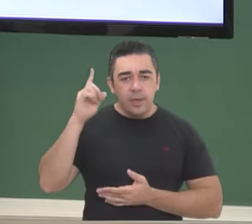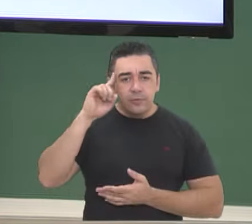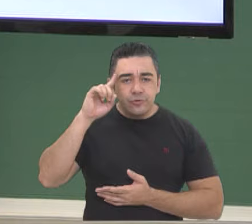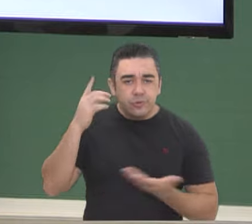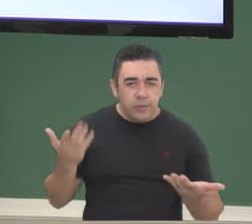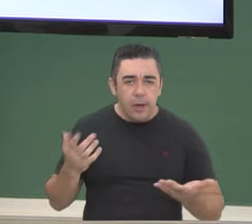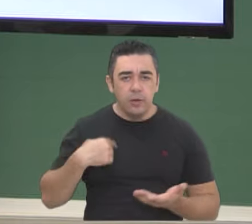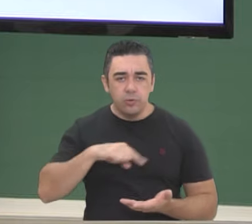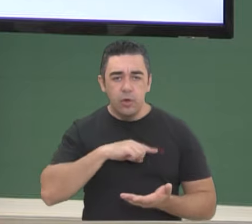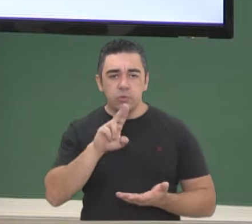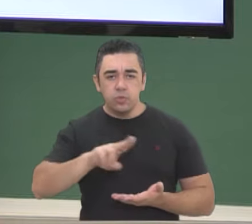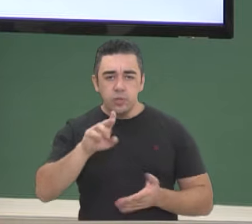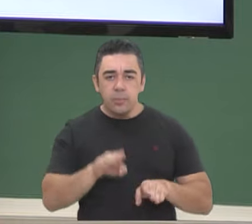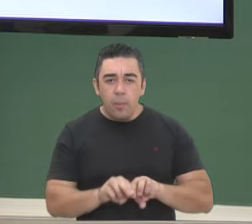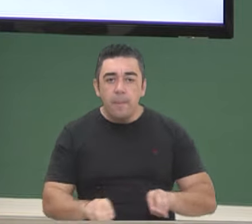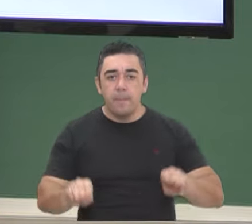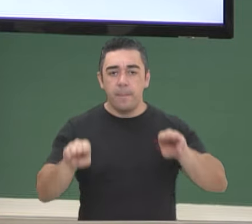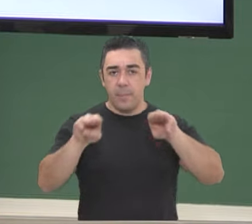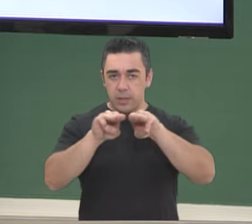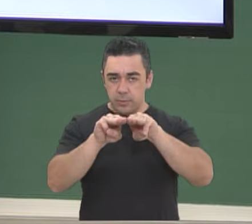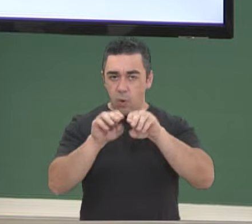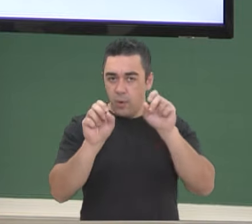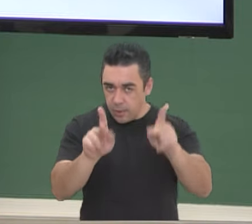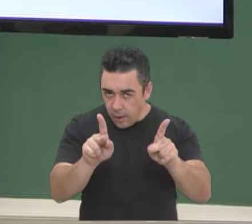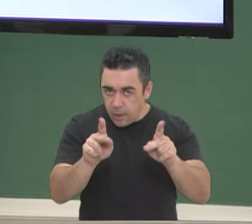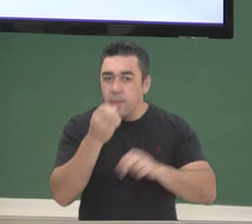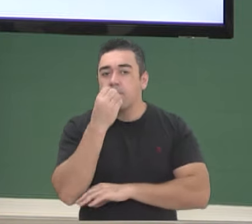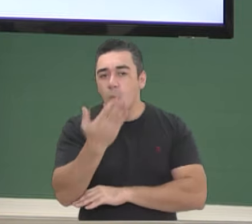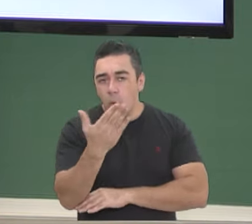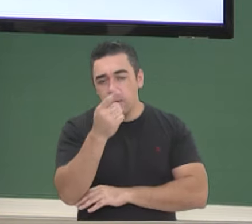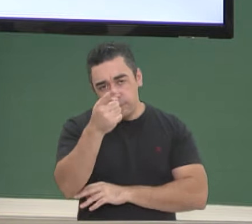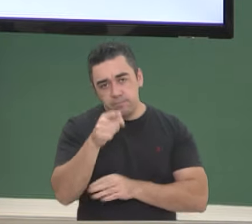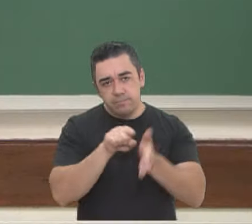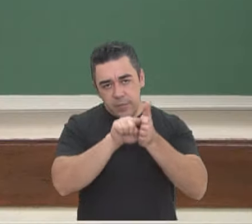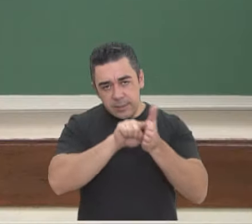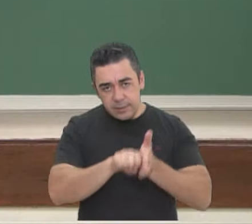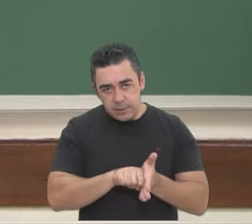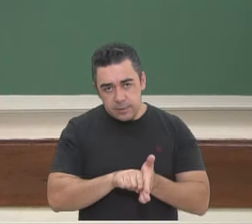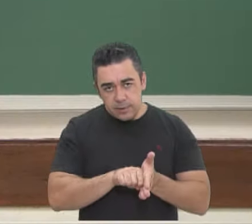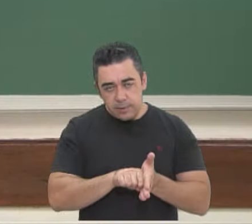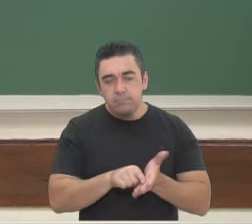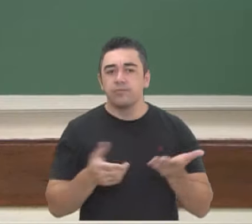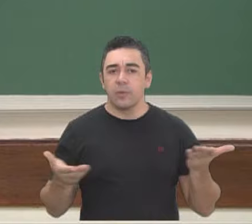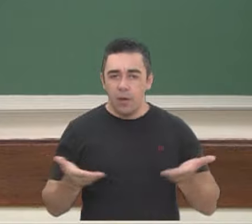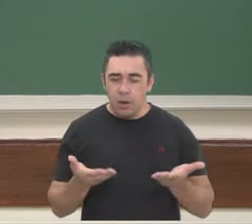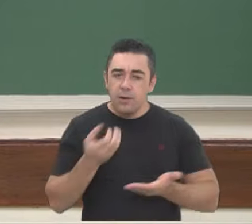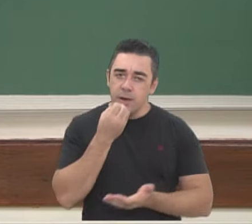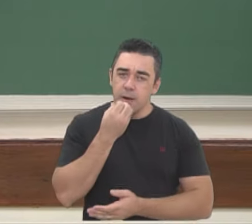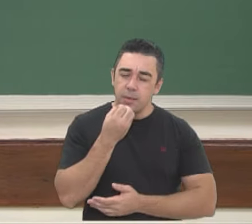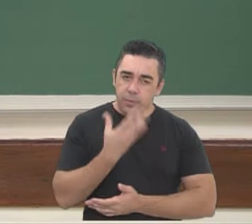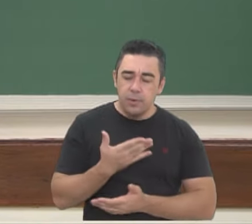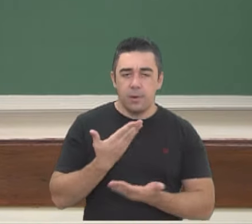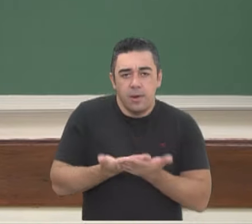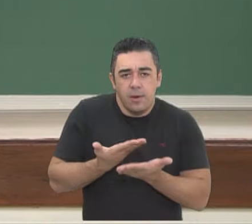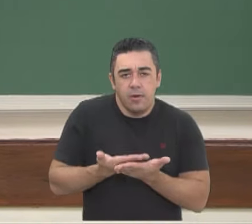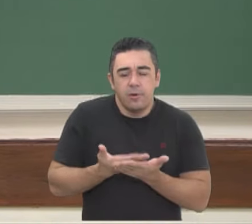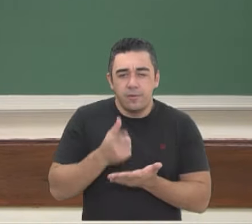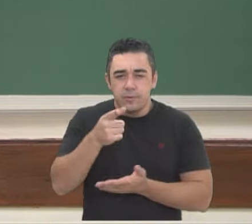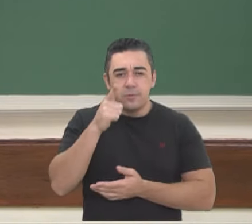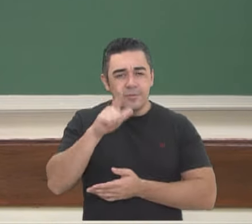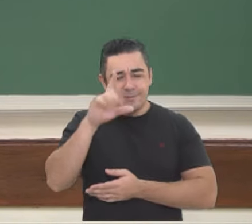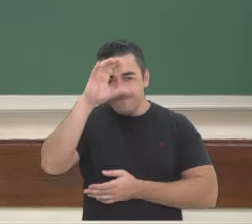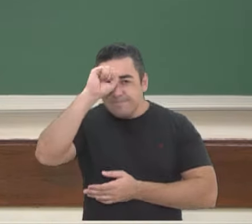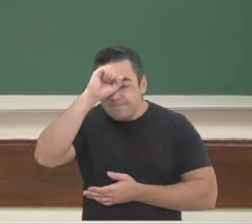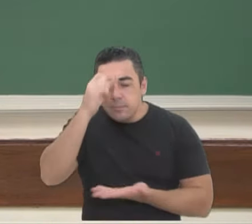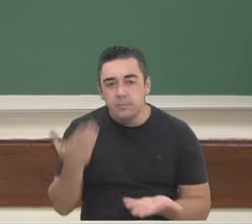utilizam o magnetismo ok então boa pesquisa espero que aula tenha sido produtiva se